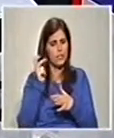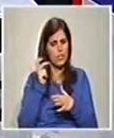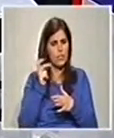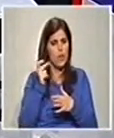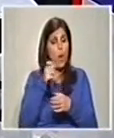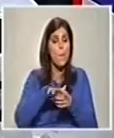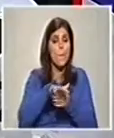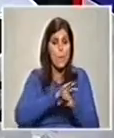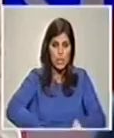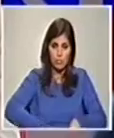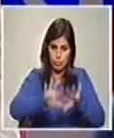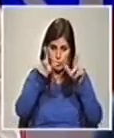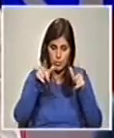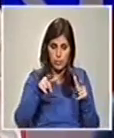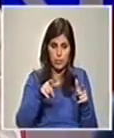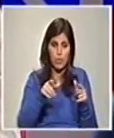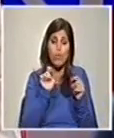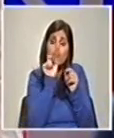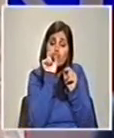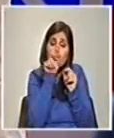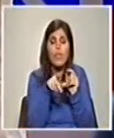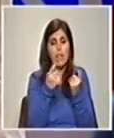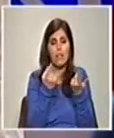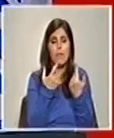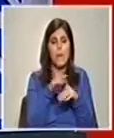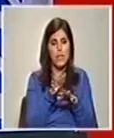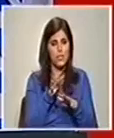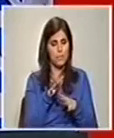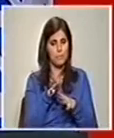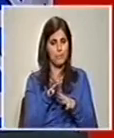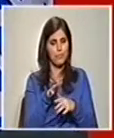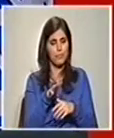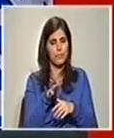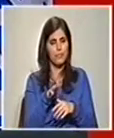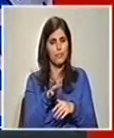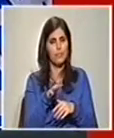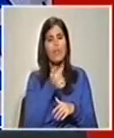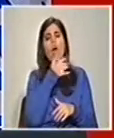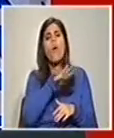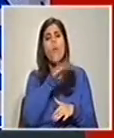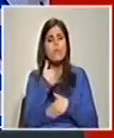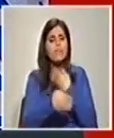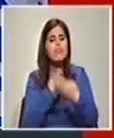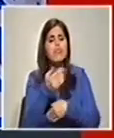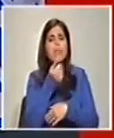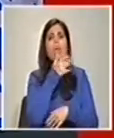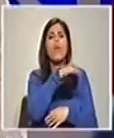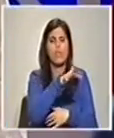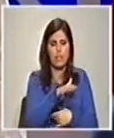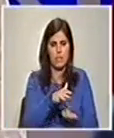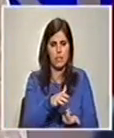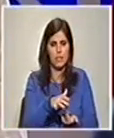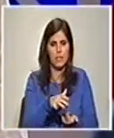ainda em crescimento, como estamos a ver, uma pequena gota d'água, como dizia, ainda agora, mas para onde é que isto vai caminhar?